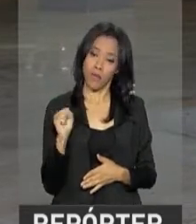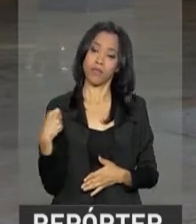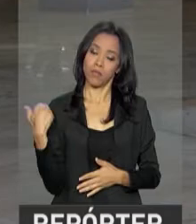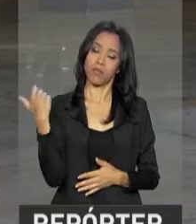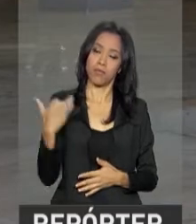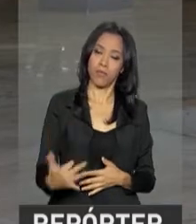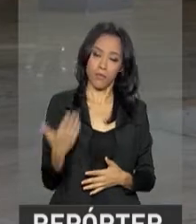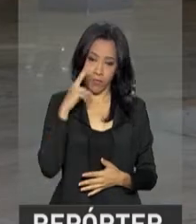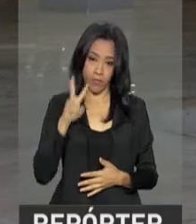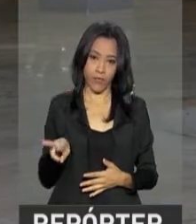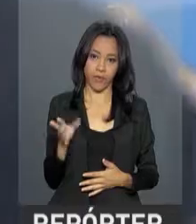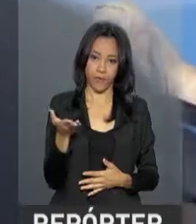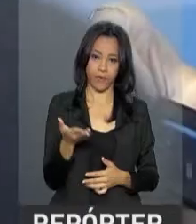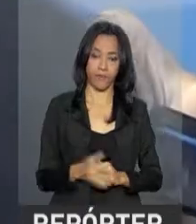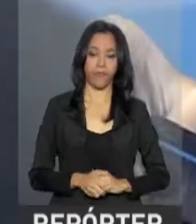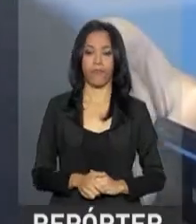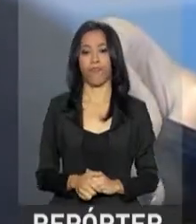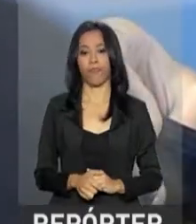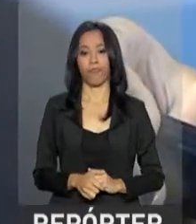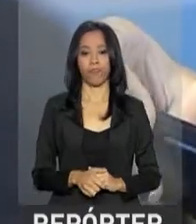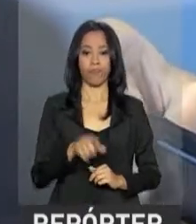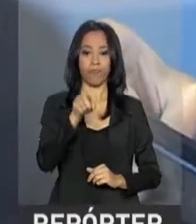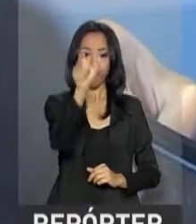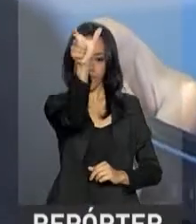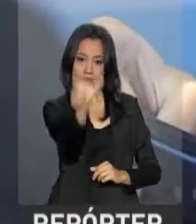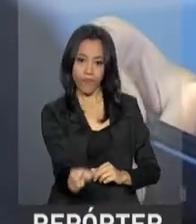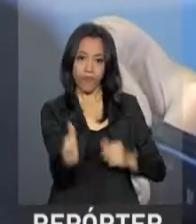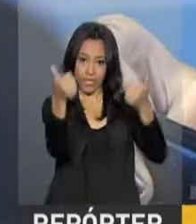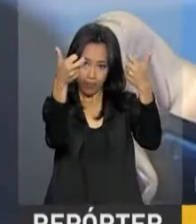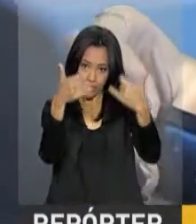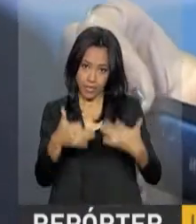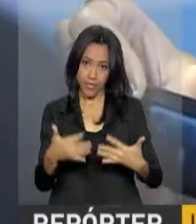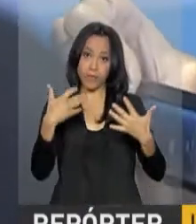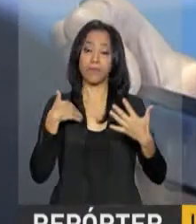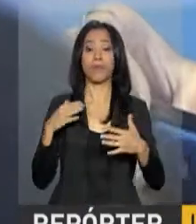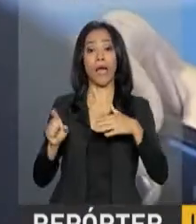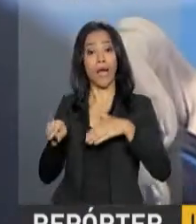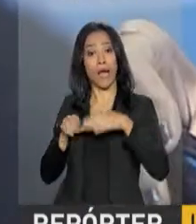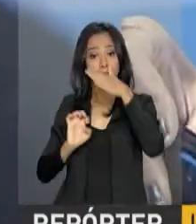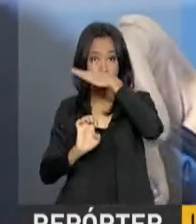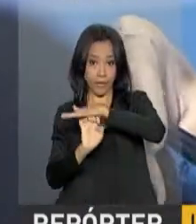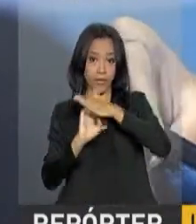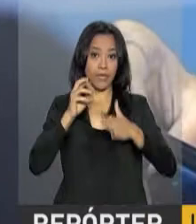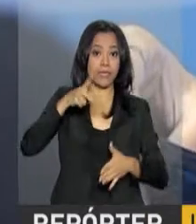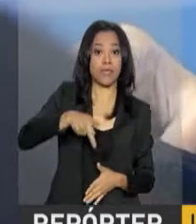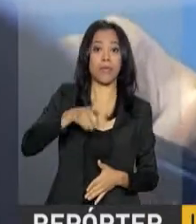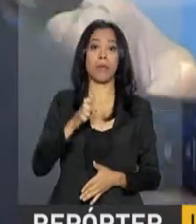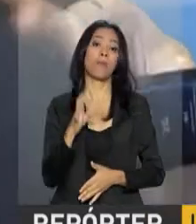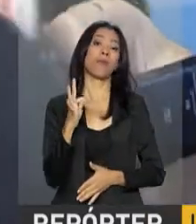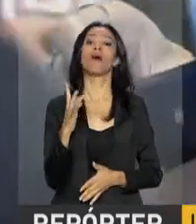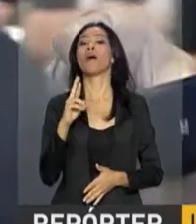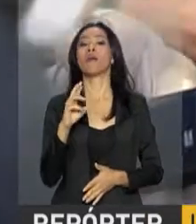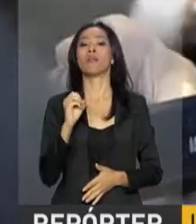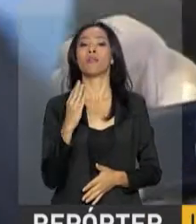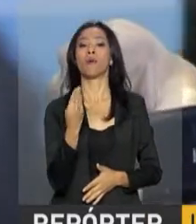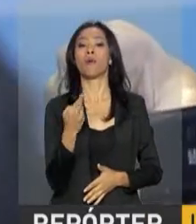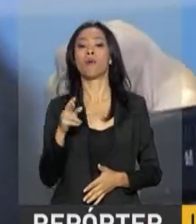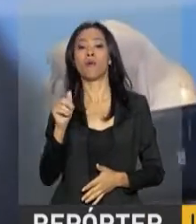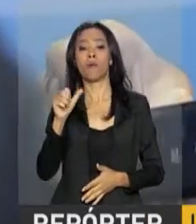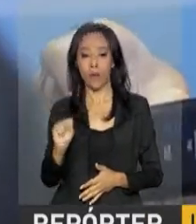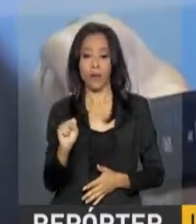ouvir cambage vai aguardar até o final desse processo no início desse processo